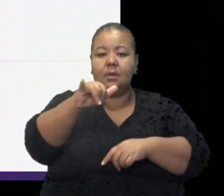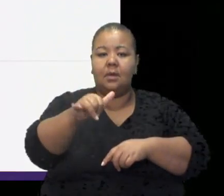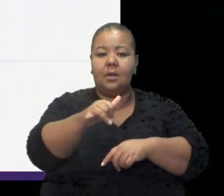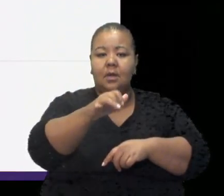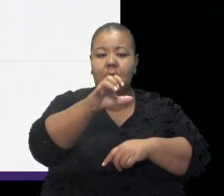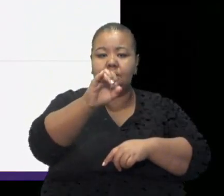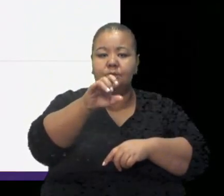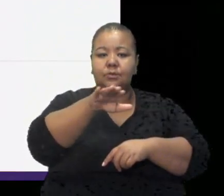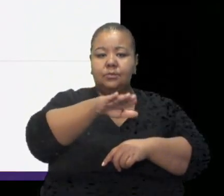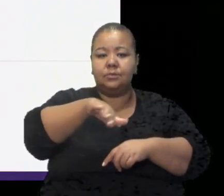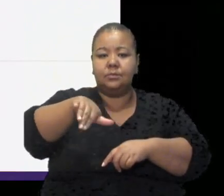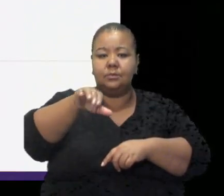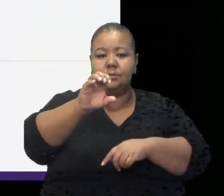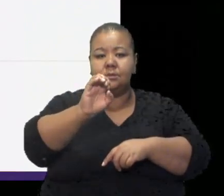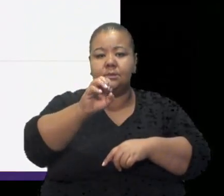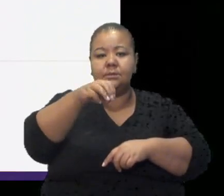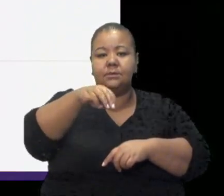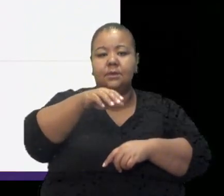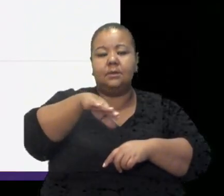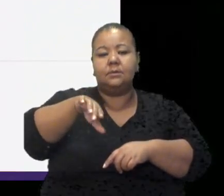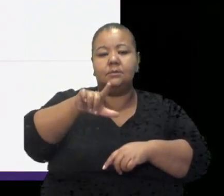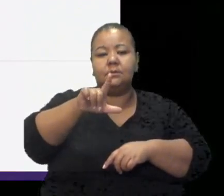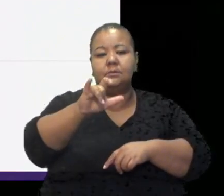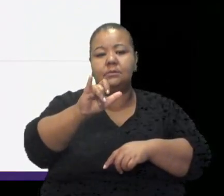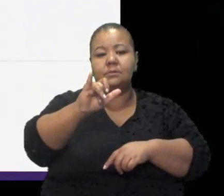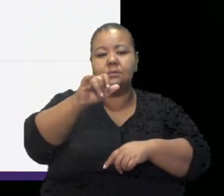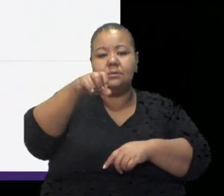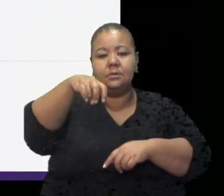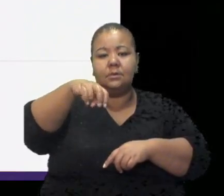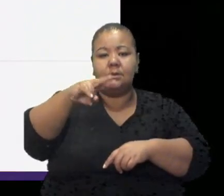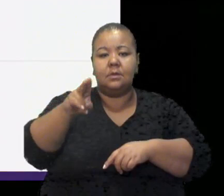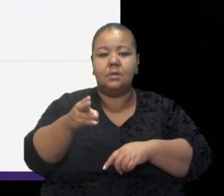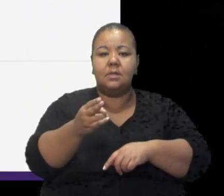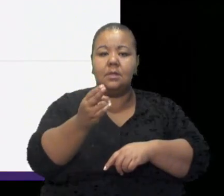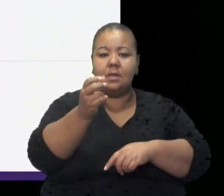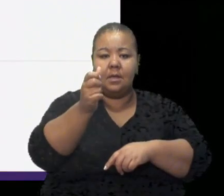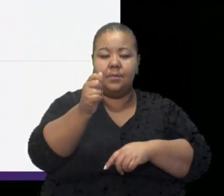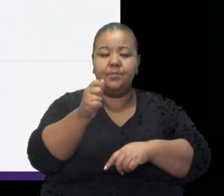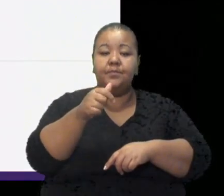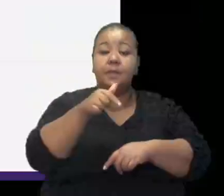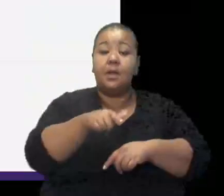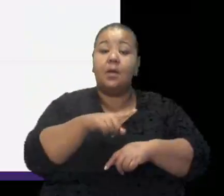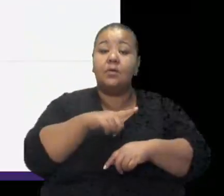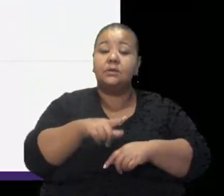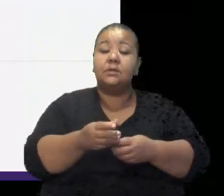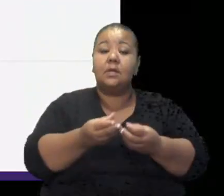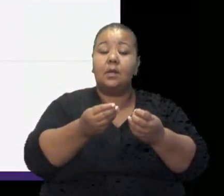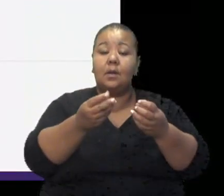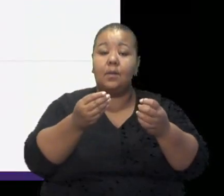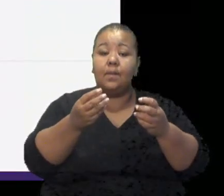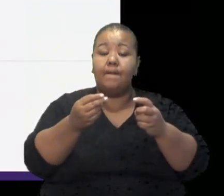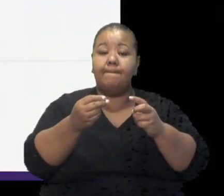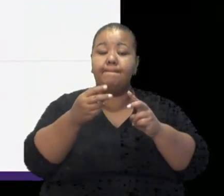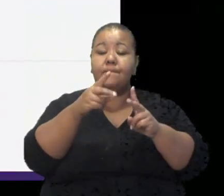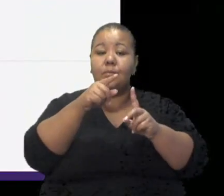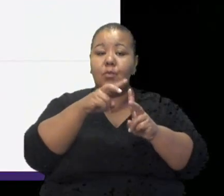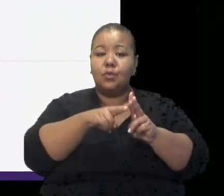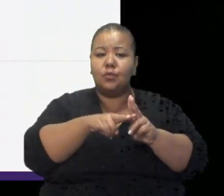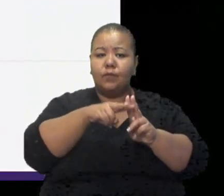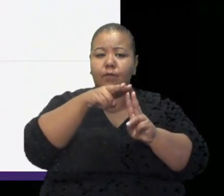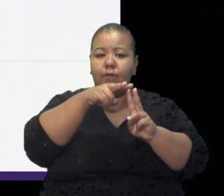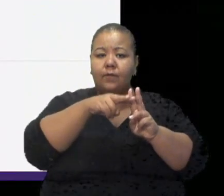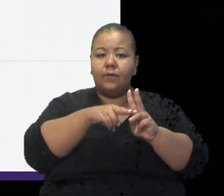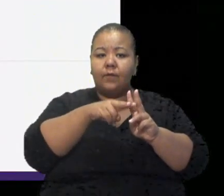aplicado geralmente em operações que destacam grande volume, com uma sequência de processos que é muito